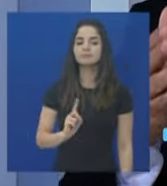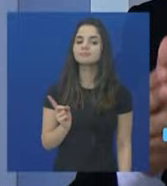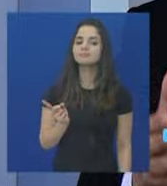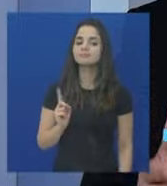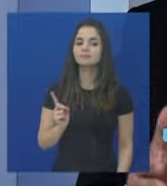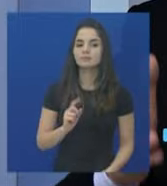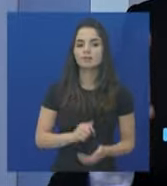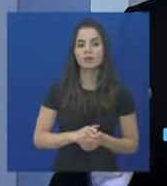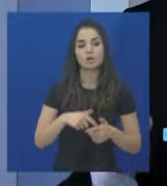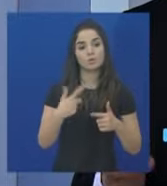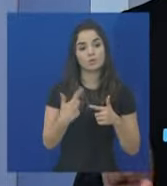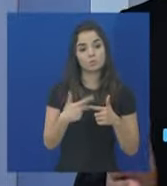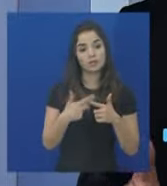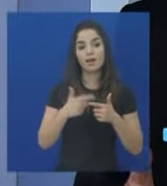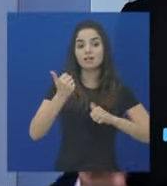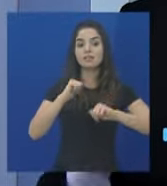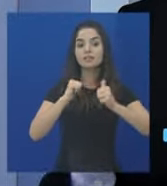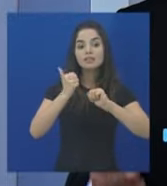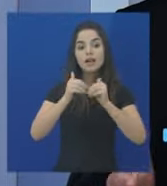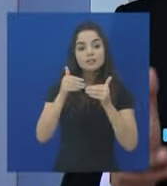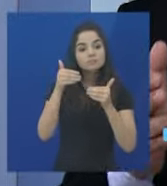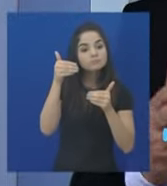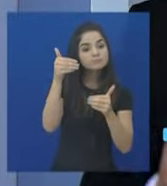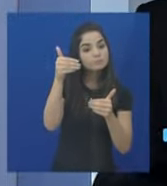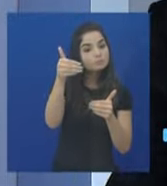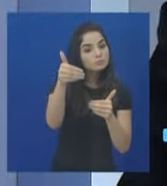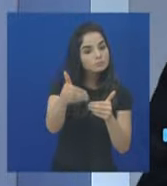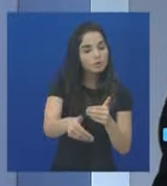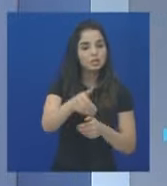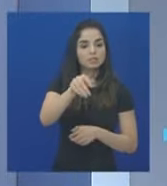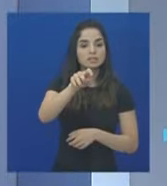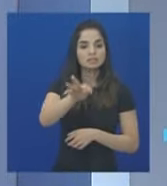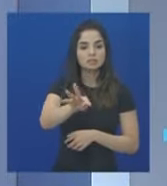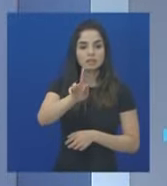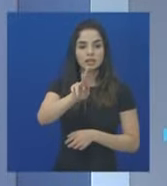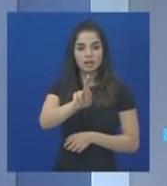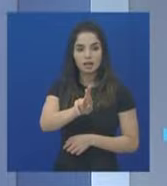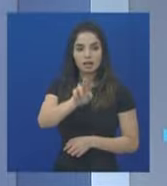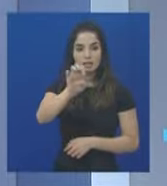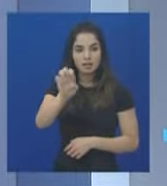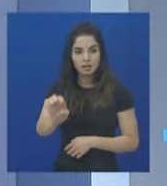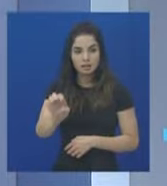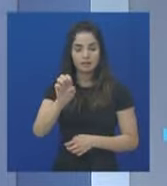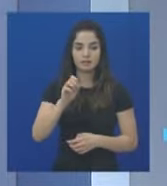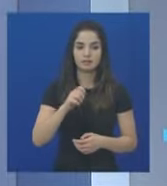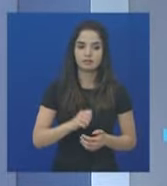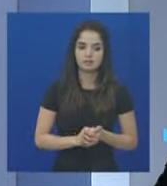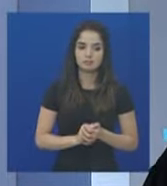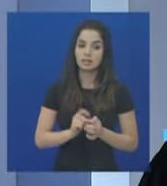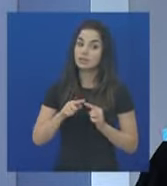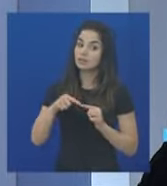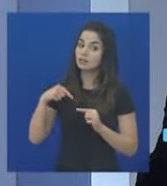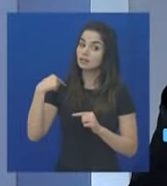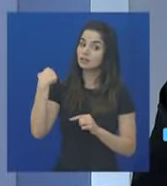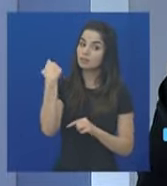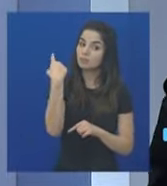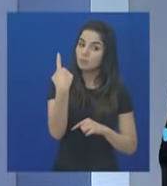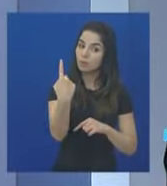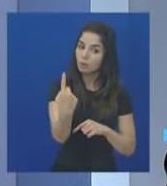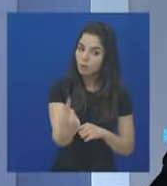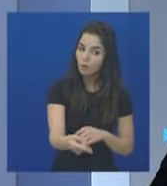análise posterior do colegiado do TRE. Você só pode, posteriormente, depois de transitado e